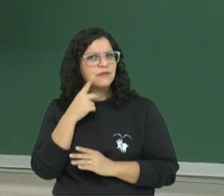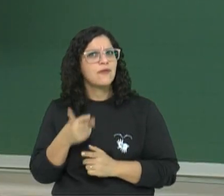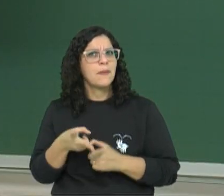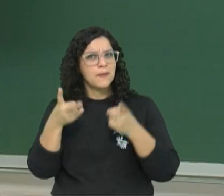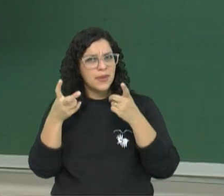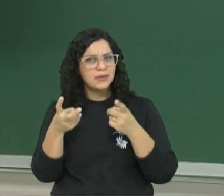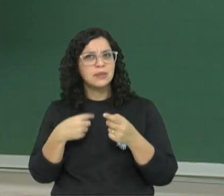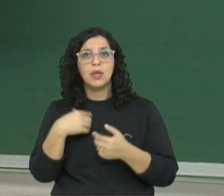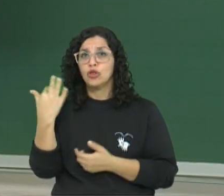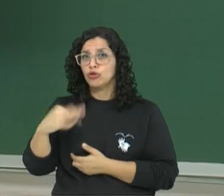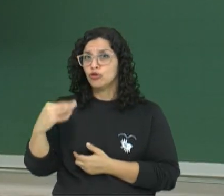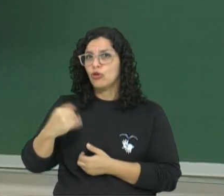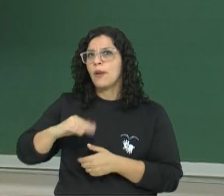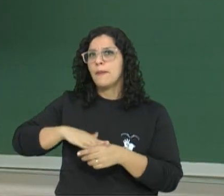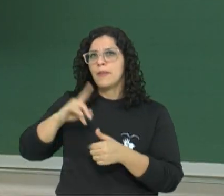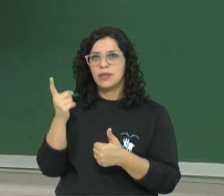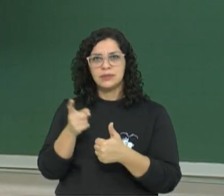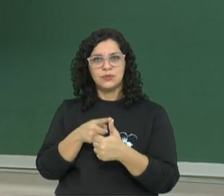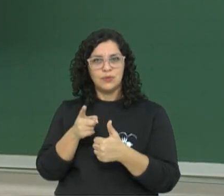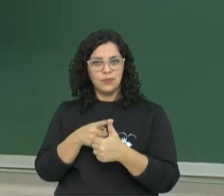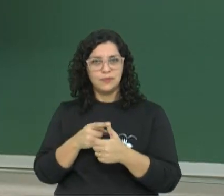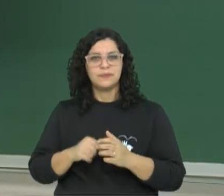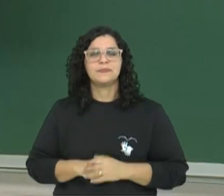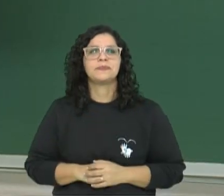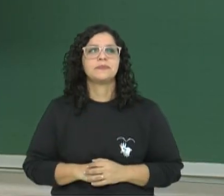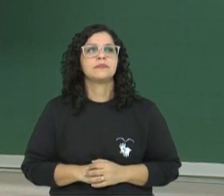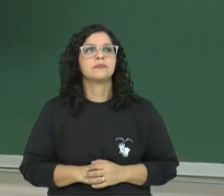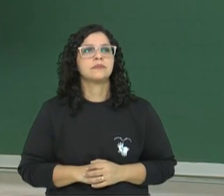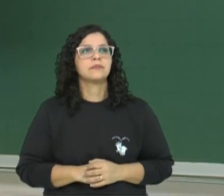que a dor ela acaba sendo igual.